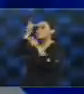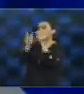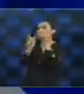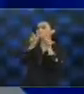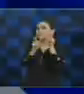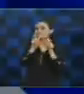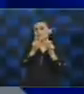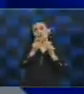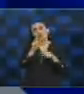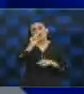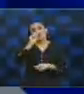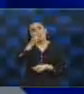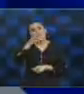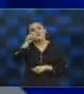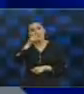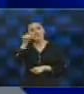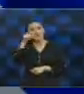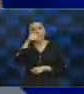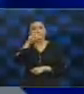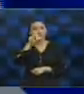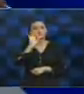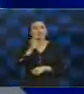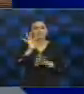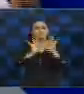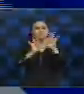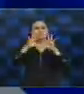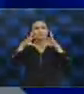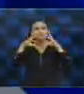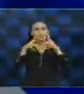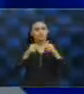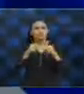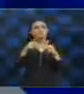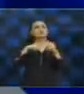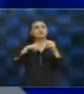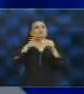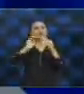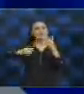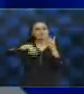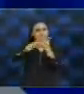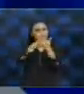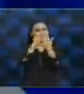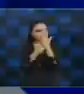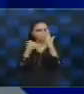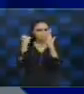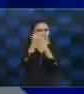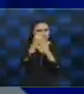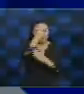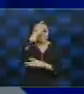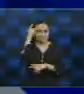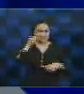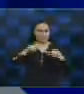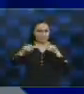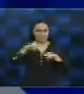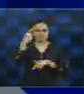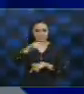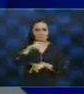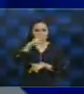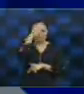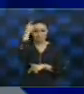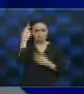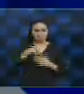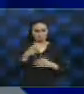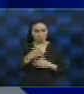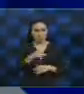e 750 milhões foram reajustes, inclusive muitos acima da inflação, que concedi para os funcionários públicos. Faço as contas.